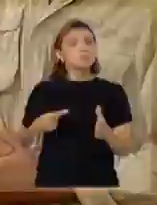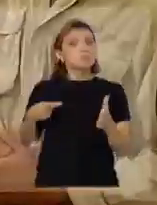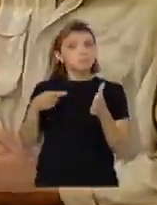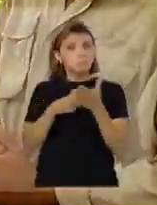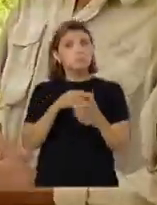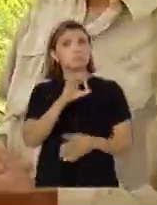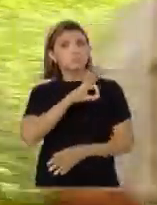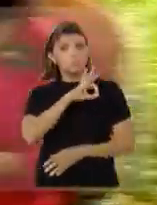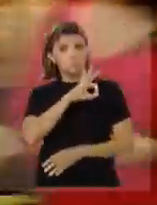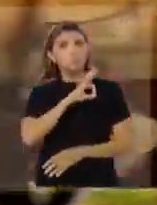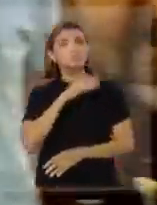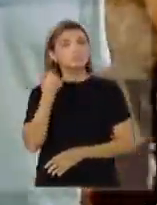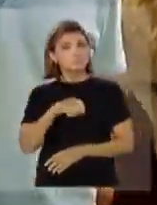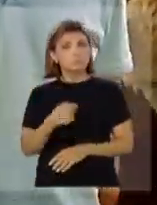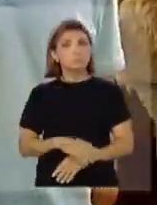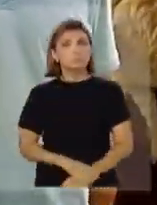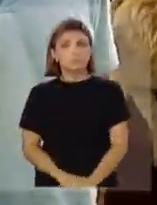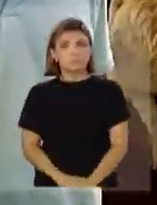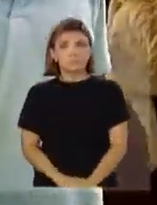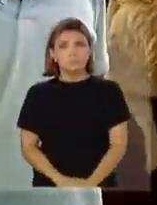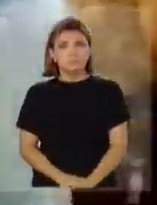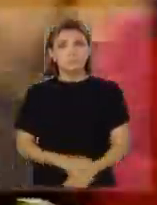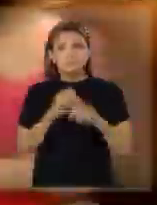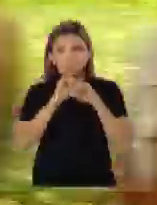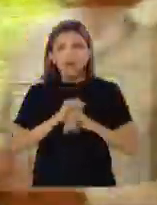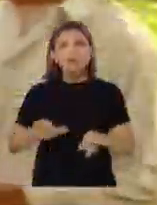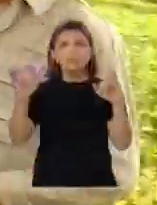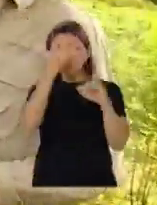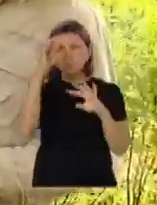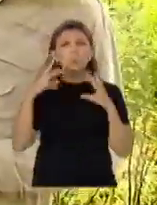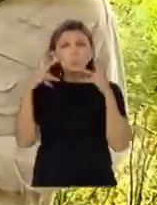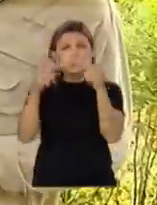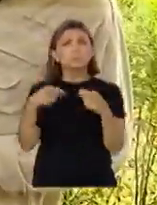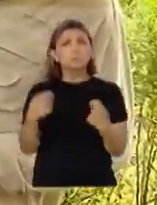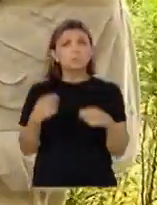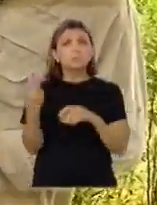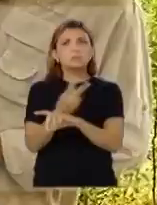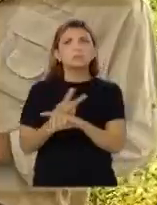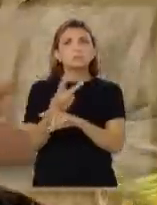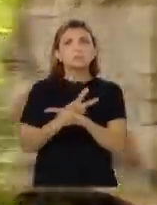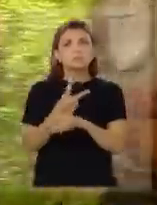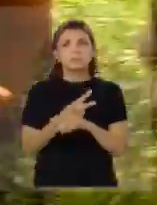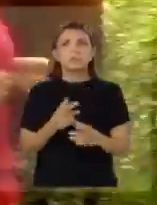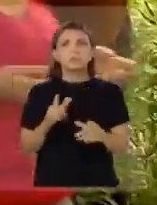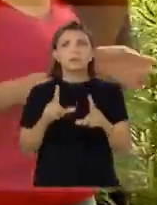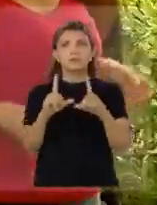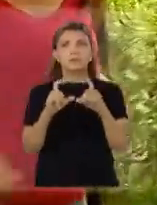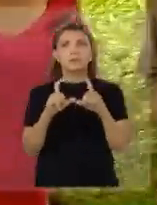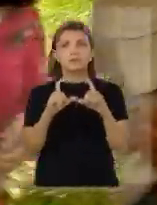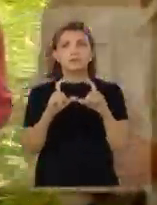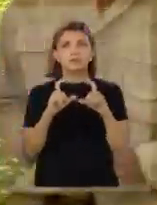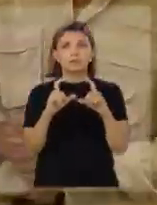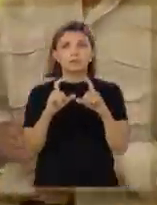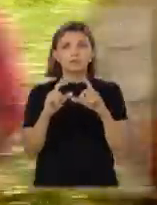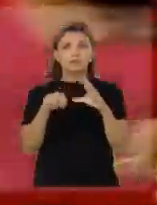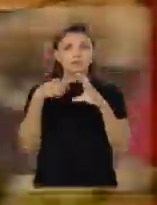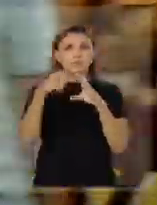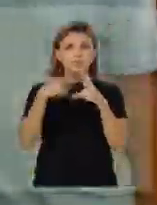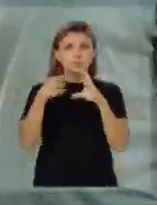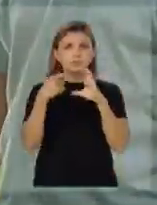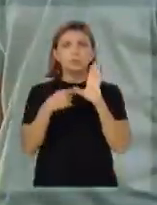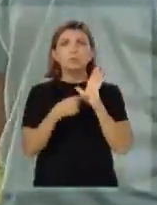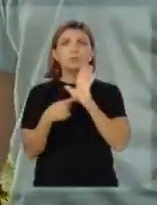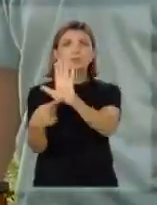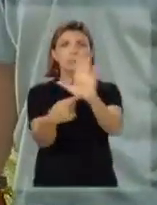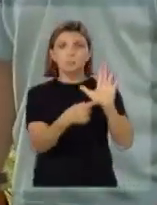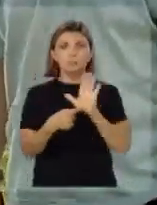na botija. É isso aí. Tem que denunciar, né, José? É, a polícia fiscaliza a rota deles. Ah, então vamos lá contar pra todo mundo, gente. Olha, eu vou aproveitar e vou mandar uma